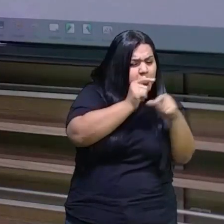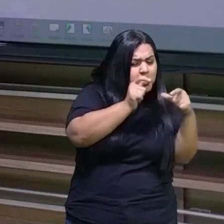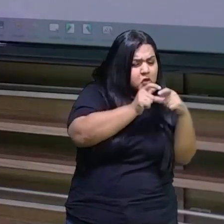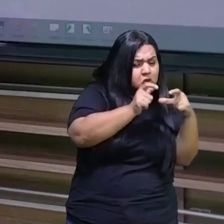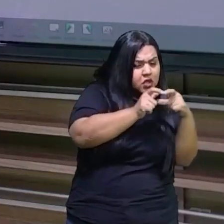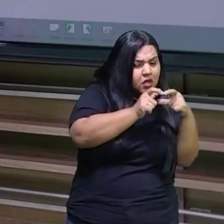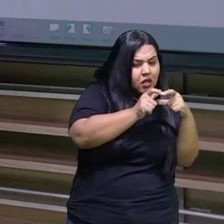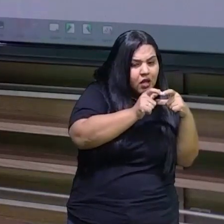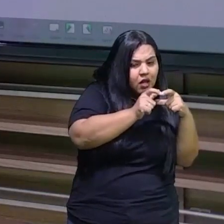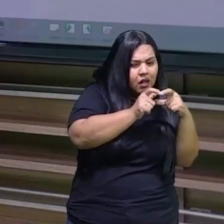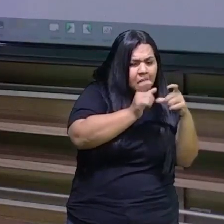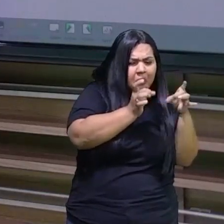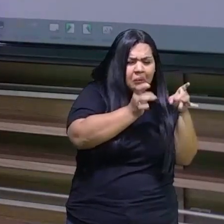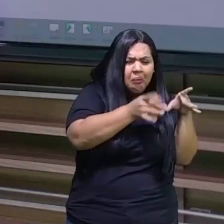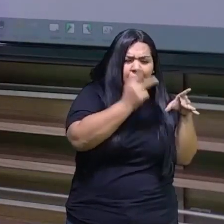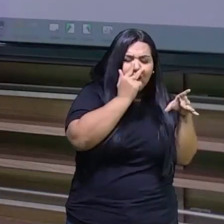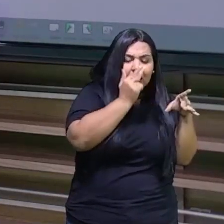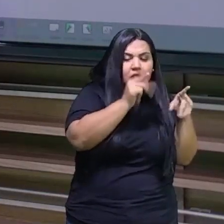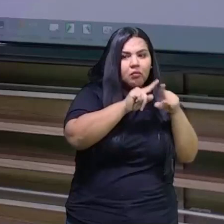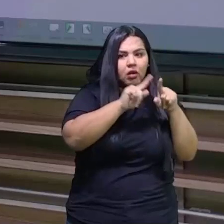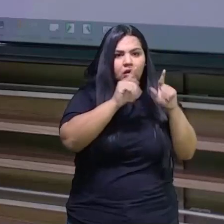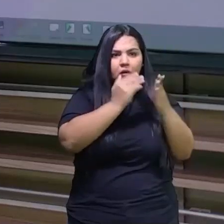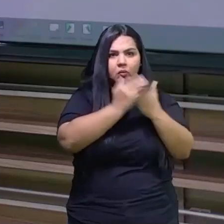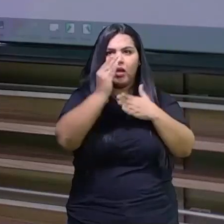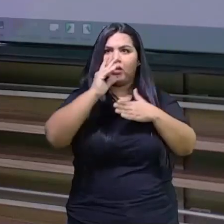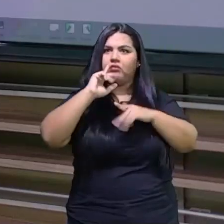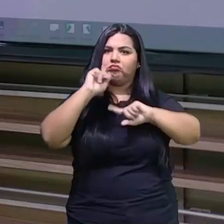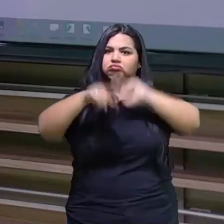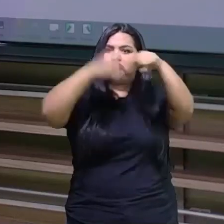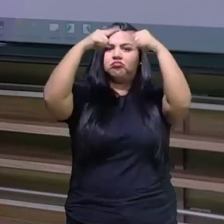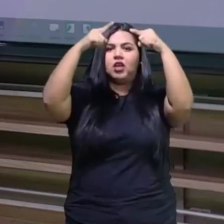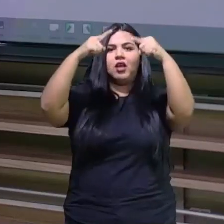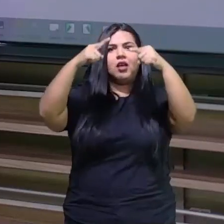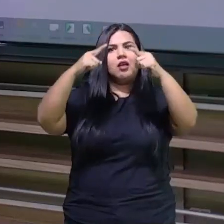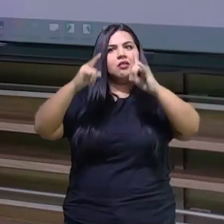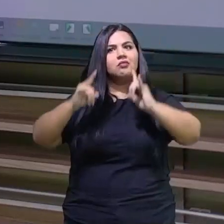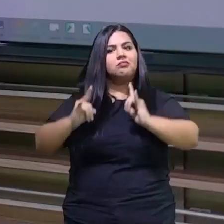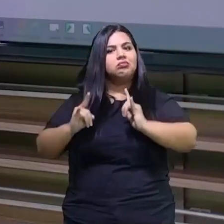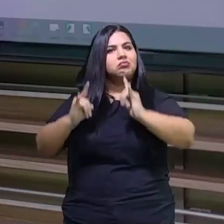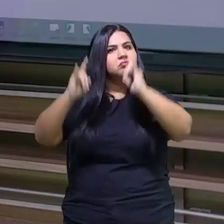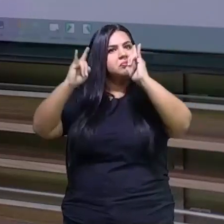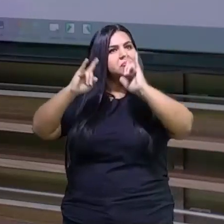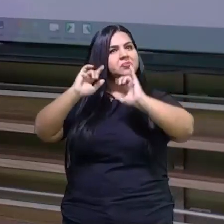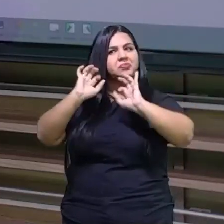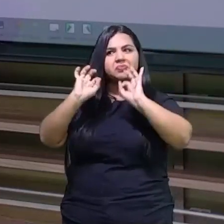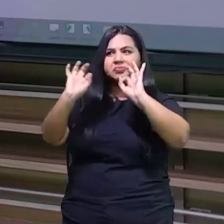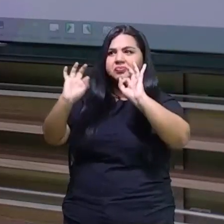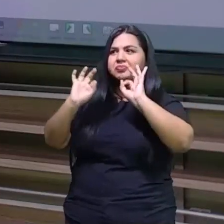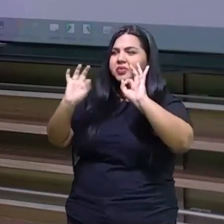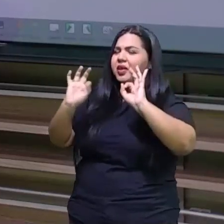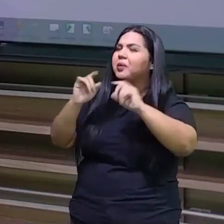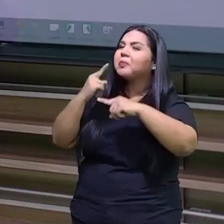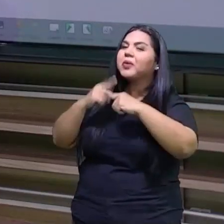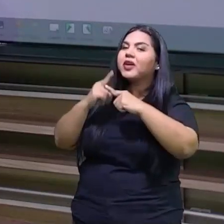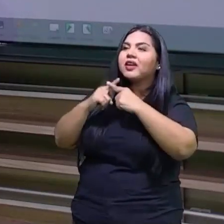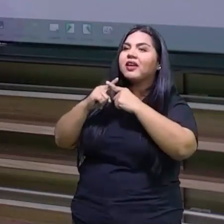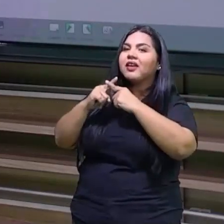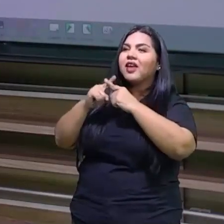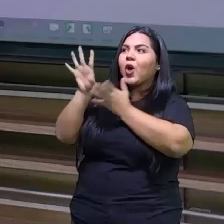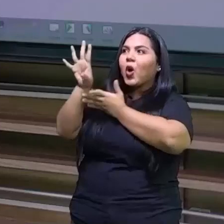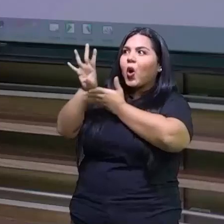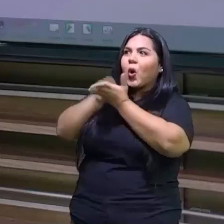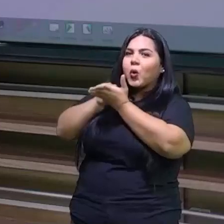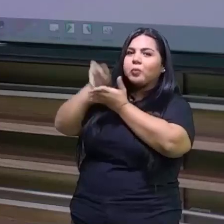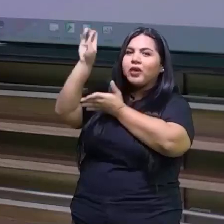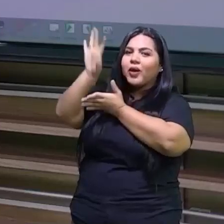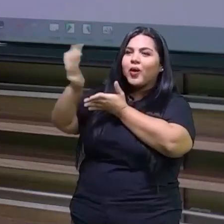prédios, começa a ganhar construções magníficas, inspiradas em quem? Paris e Londres, tudo da Europa, todo mundo começa a vir para cá. E aí